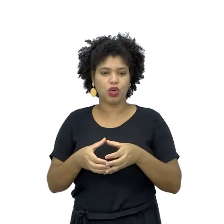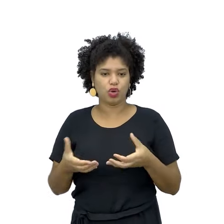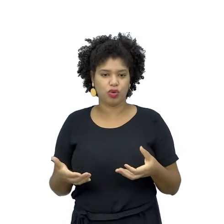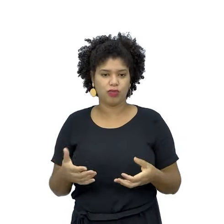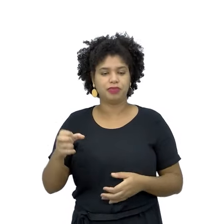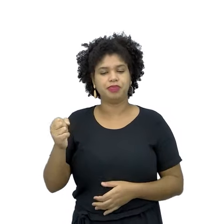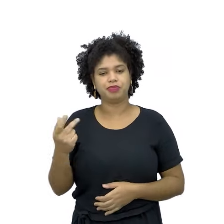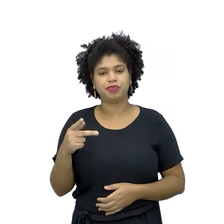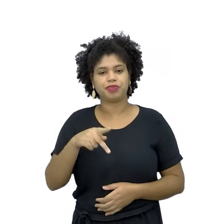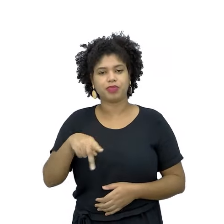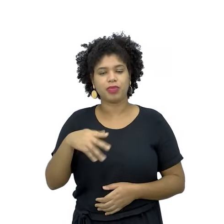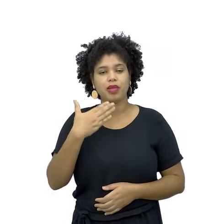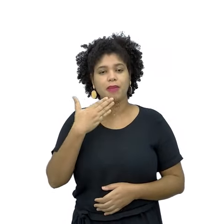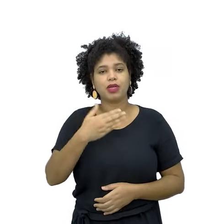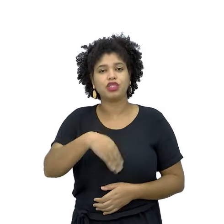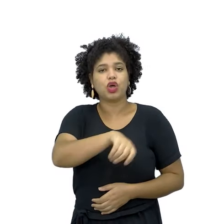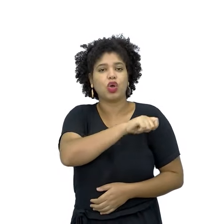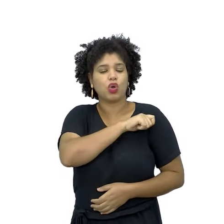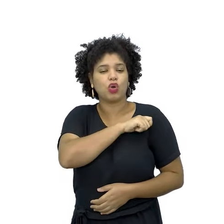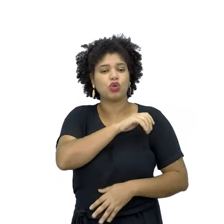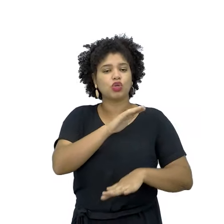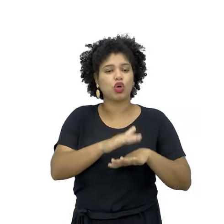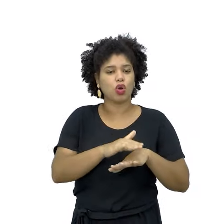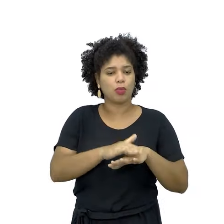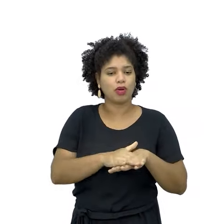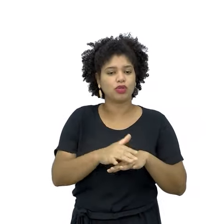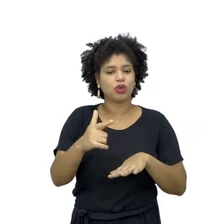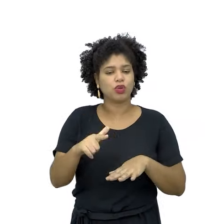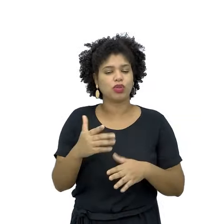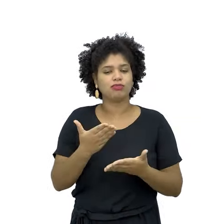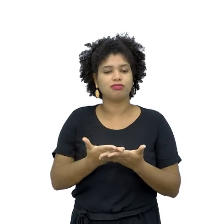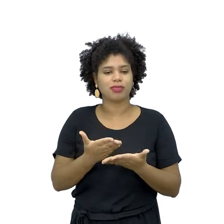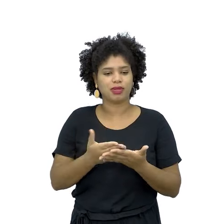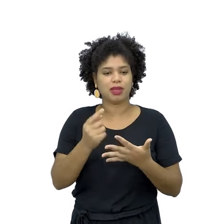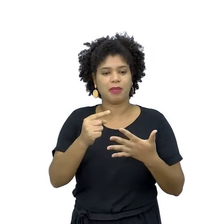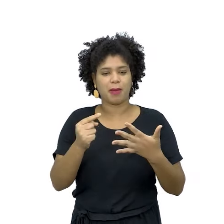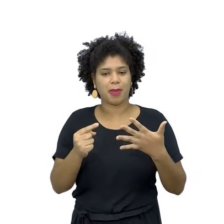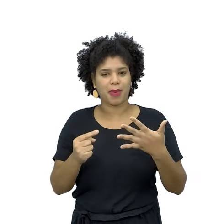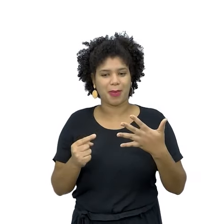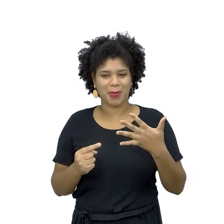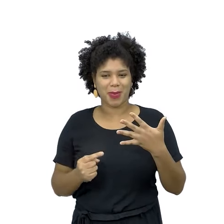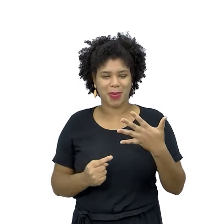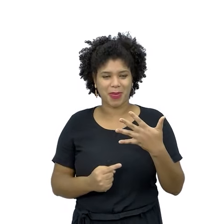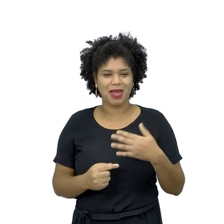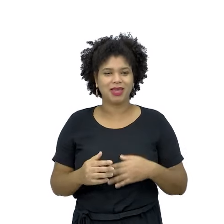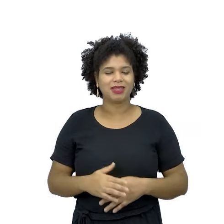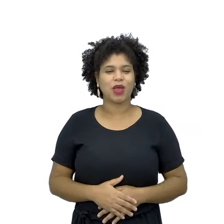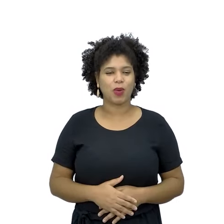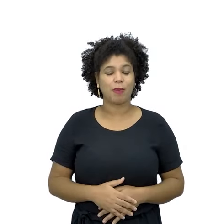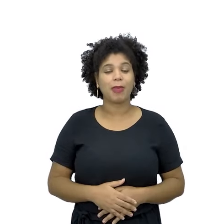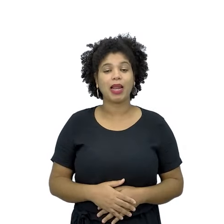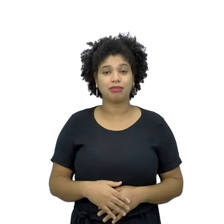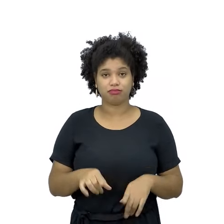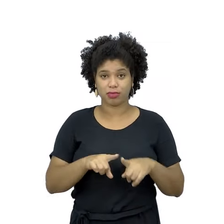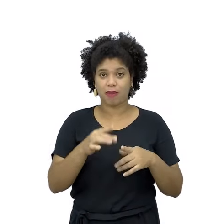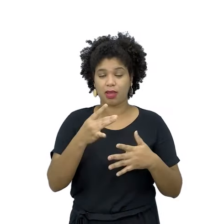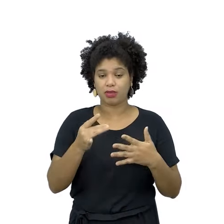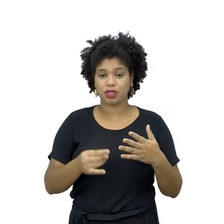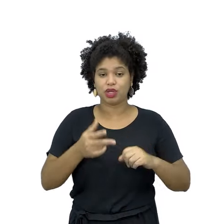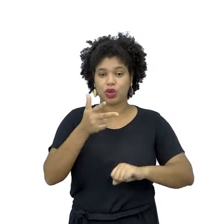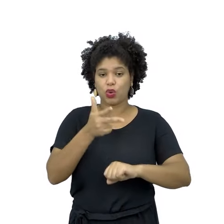professor, peça para os alunos fazerem a leitura individualmente. A descrição dos